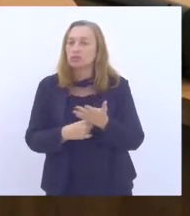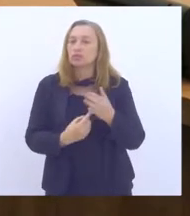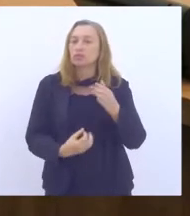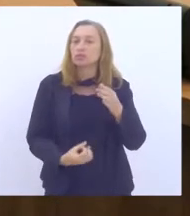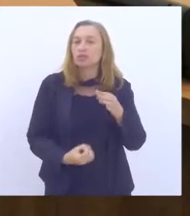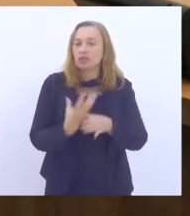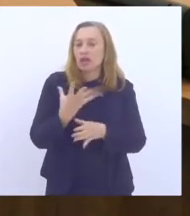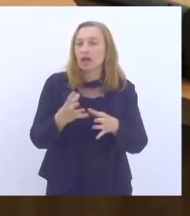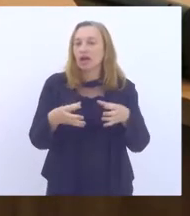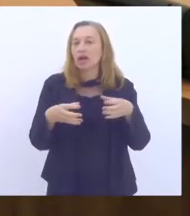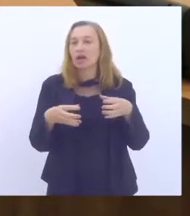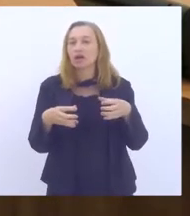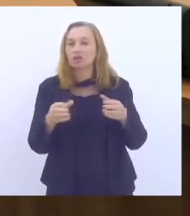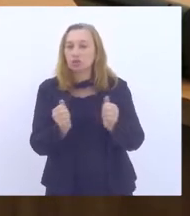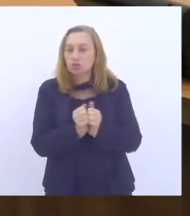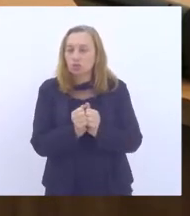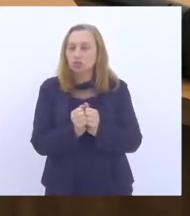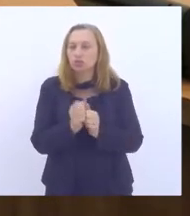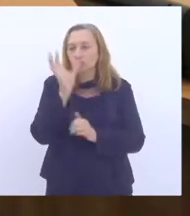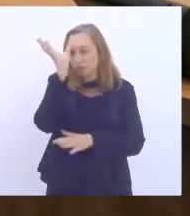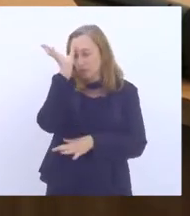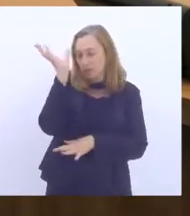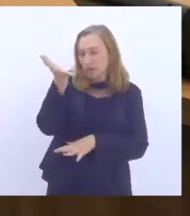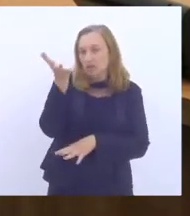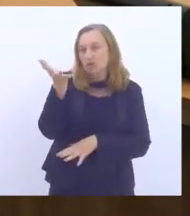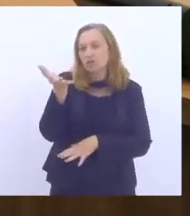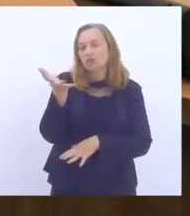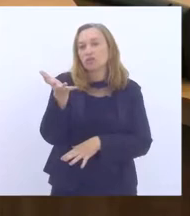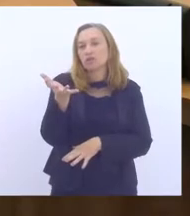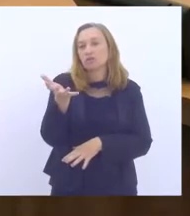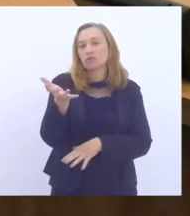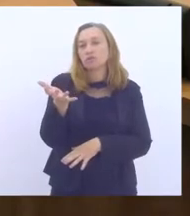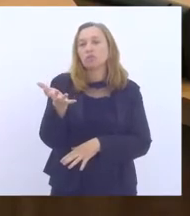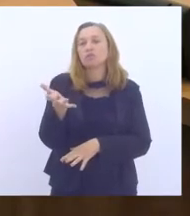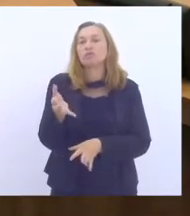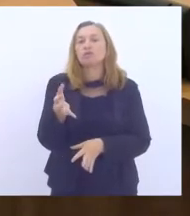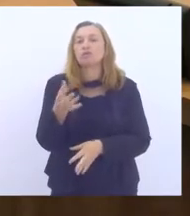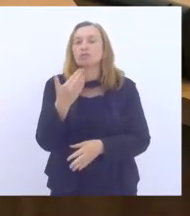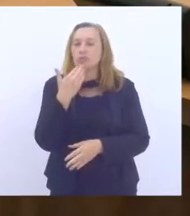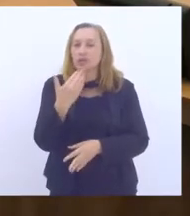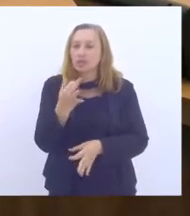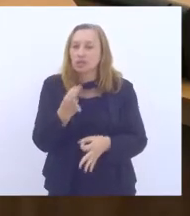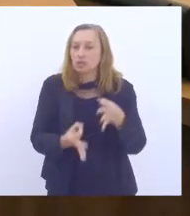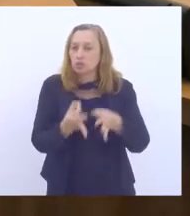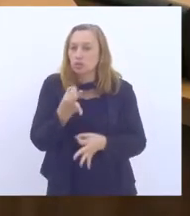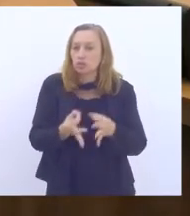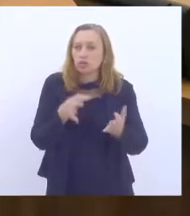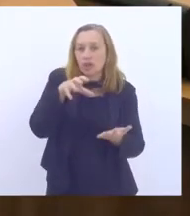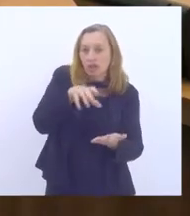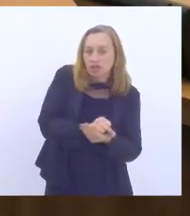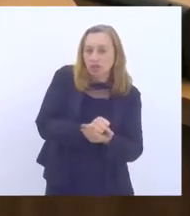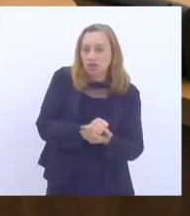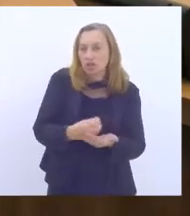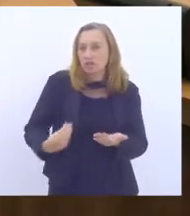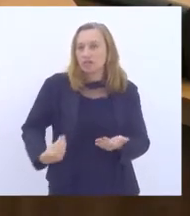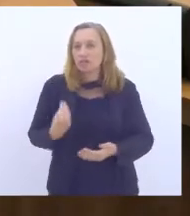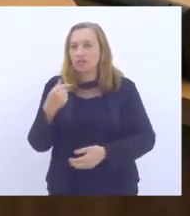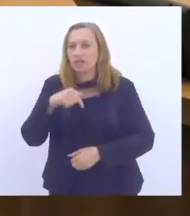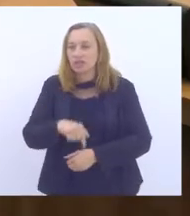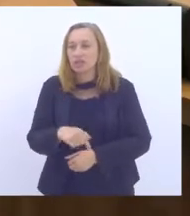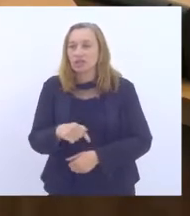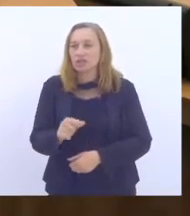construir uma uma uma solução para uma demanda ajusta quero registrar que estão presentes aqui